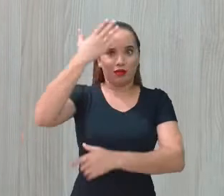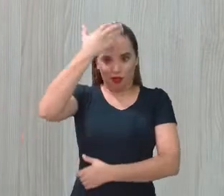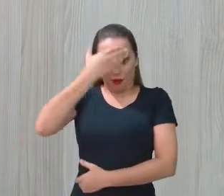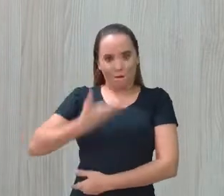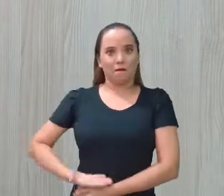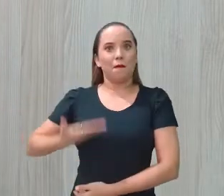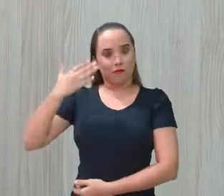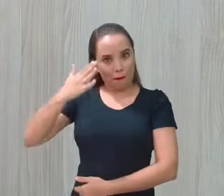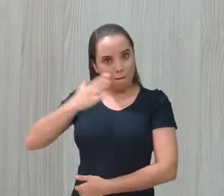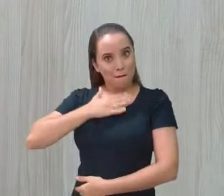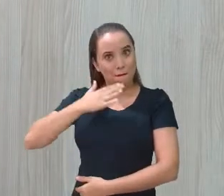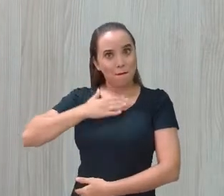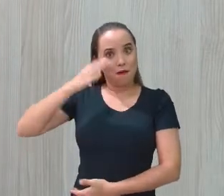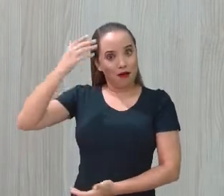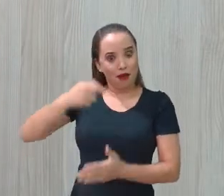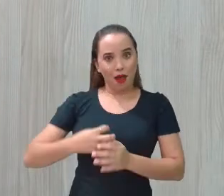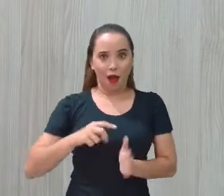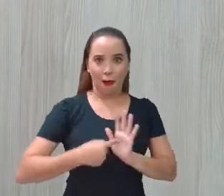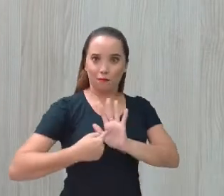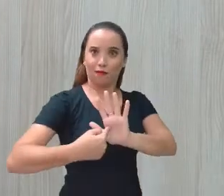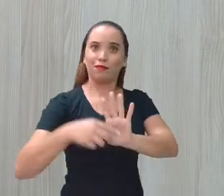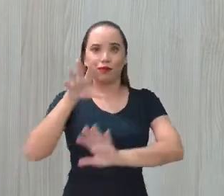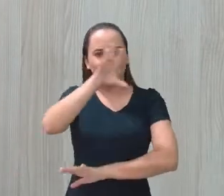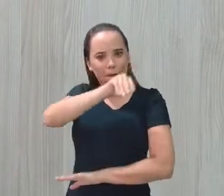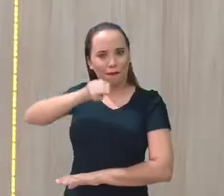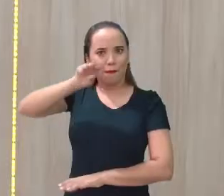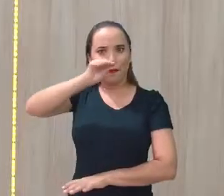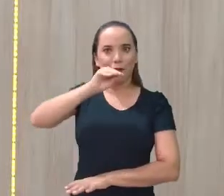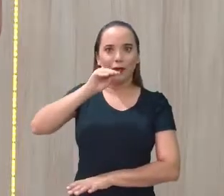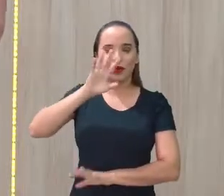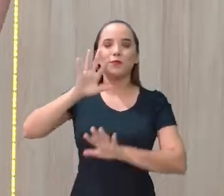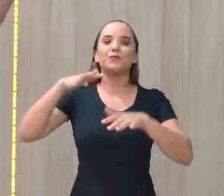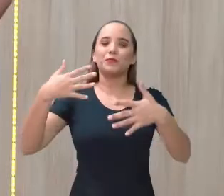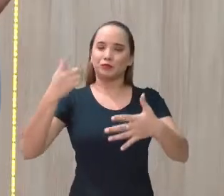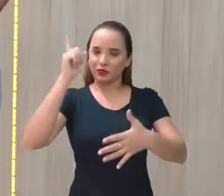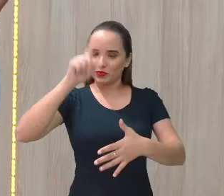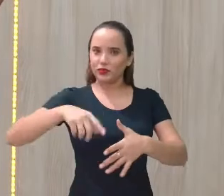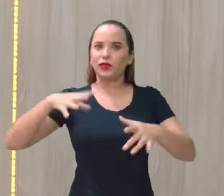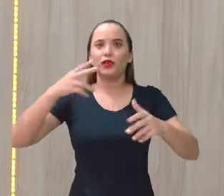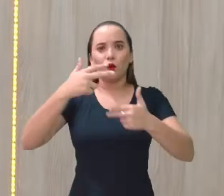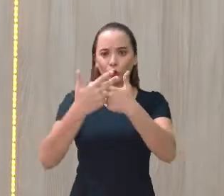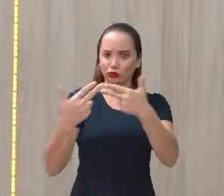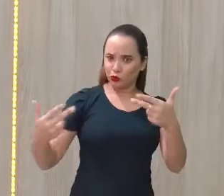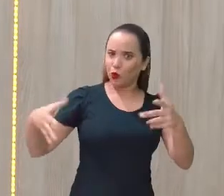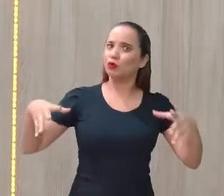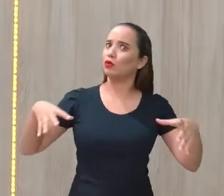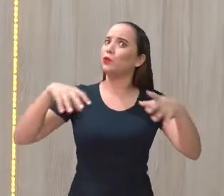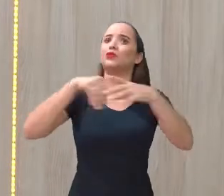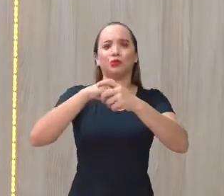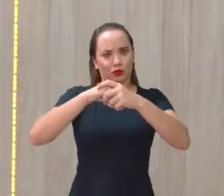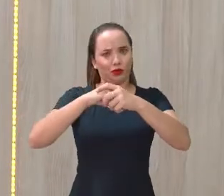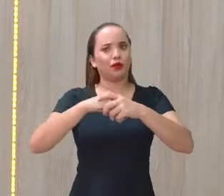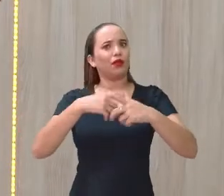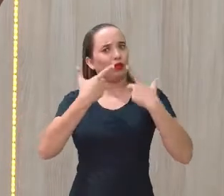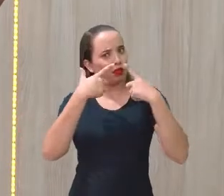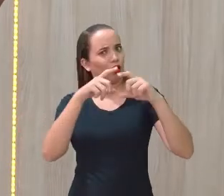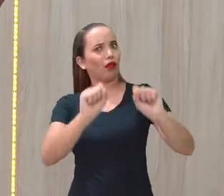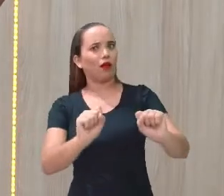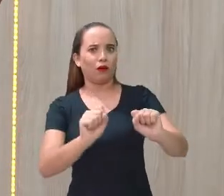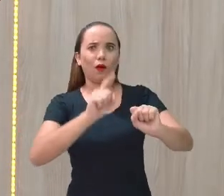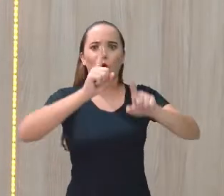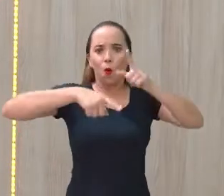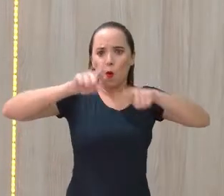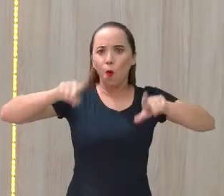minha apresentação oral. Exatamente, que são os elementos paralinguísticos. Se vocês também encontrarem essa palavra